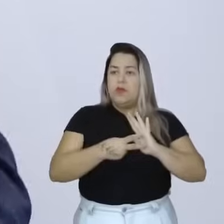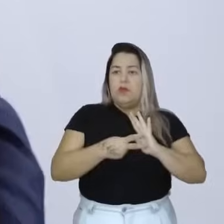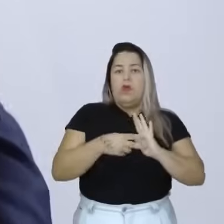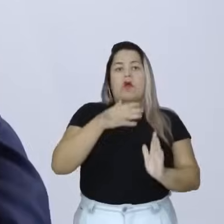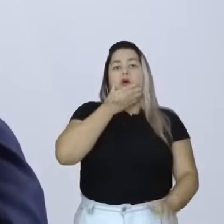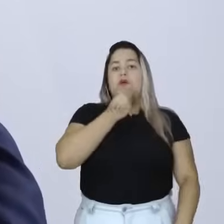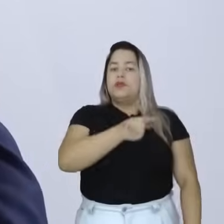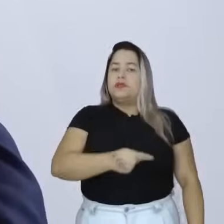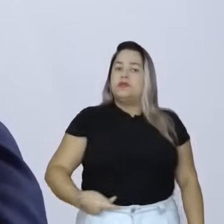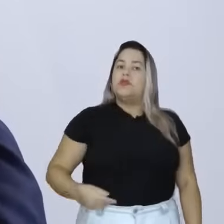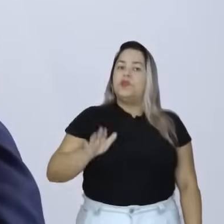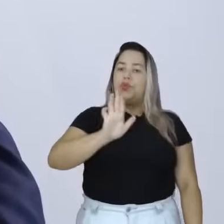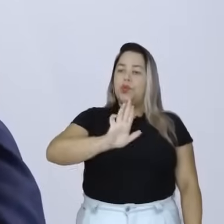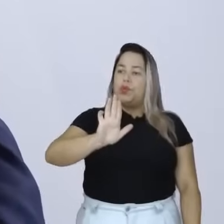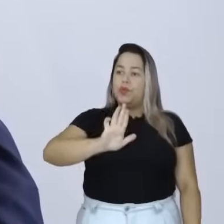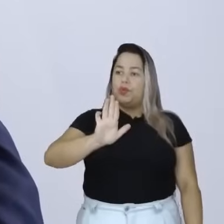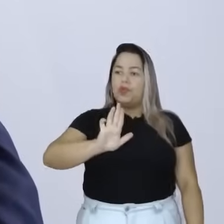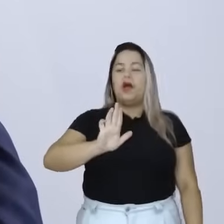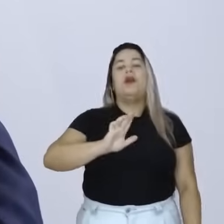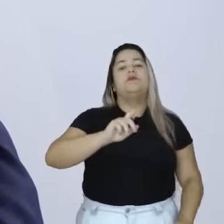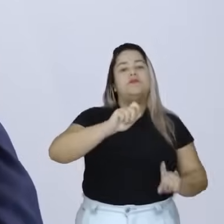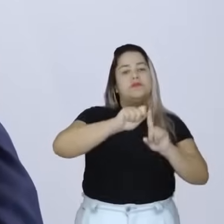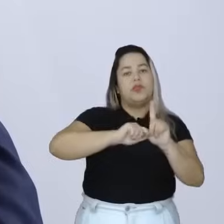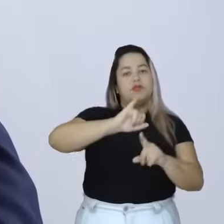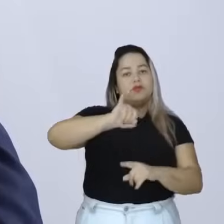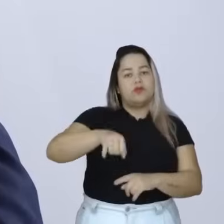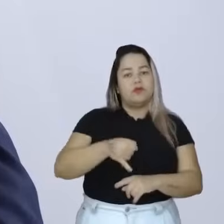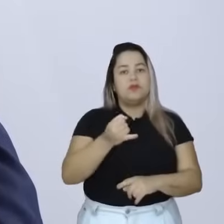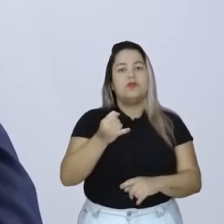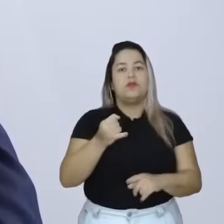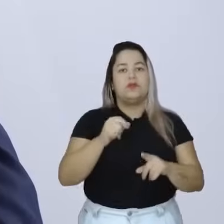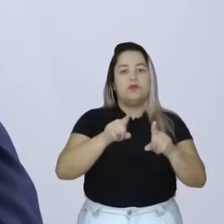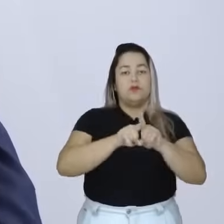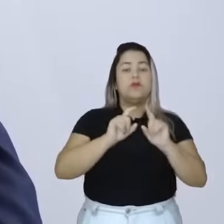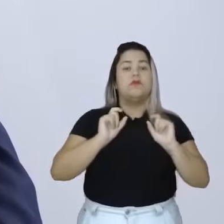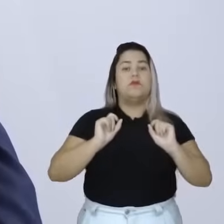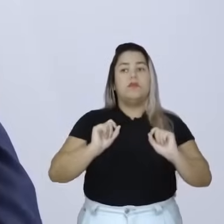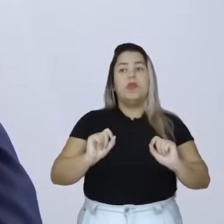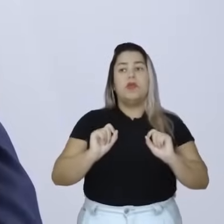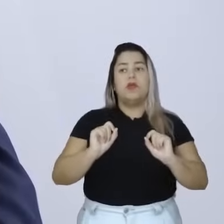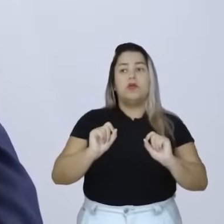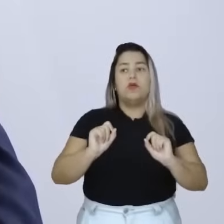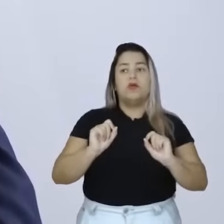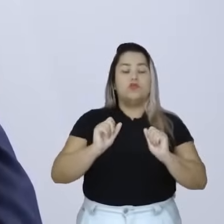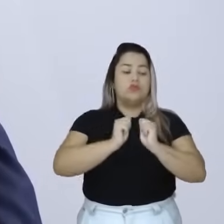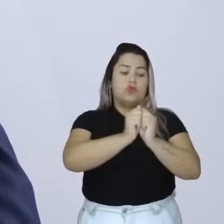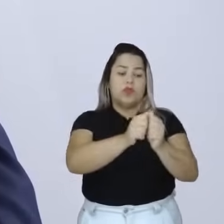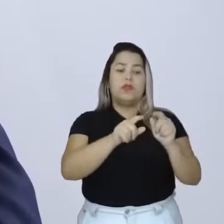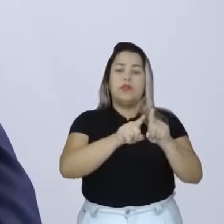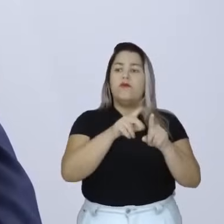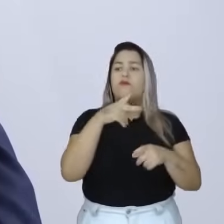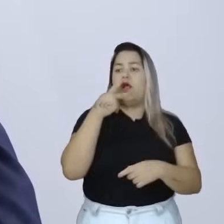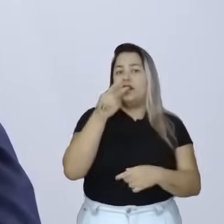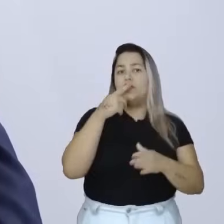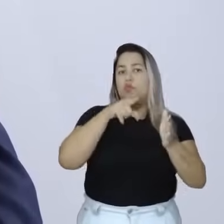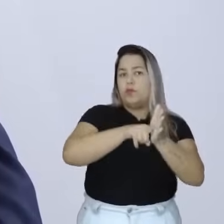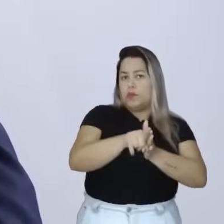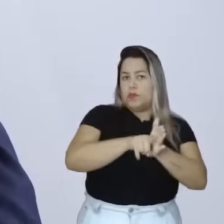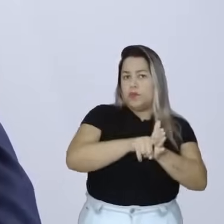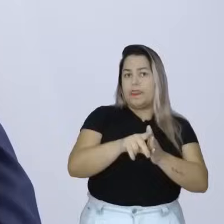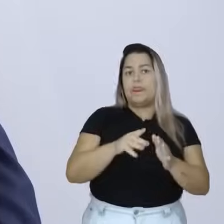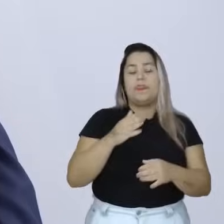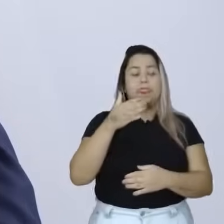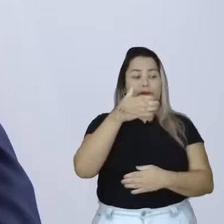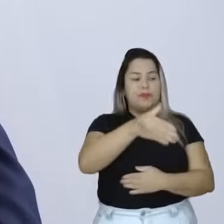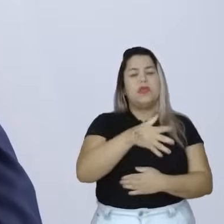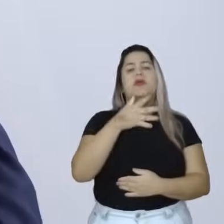Lula, já no início, em janeiro, no despacho com ele, eu falei do planejamento